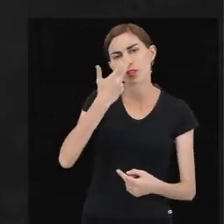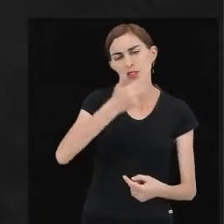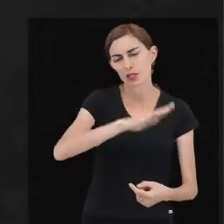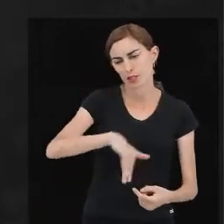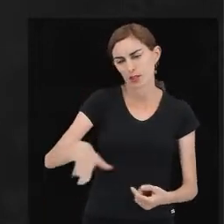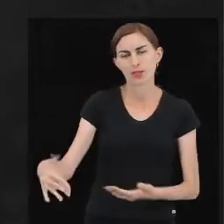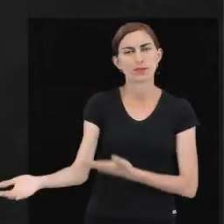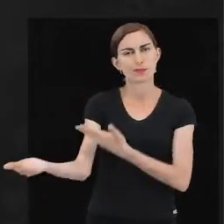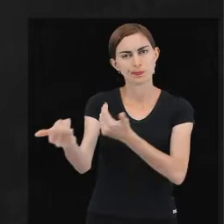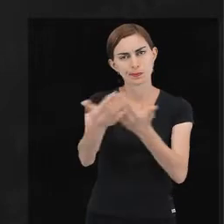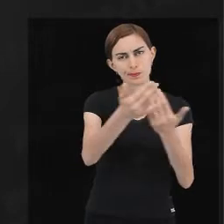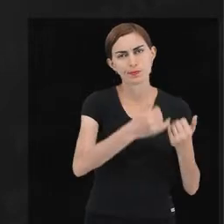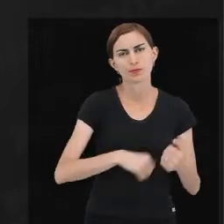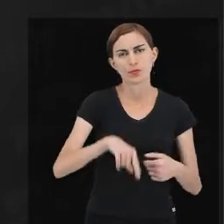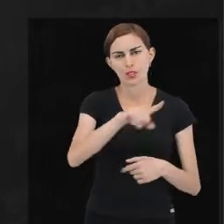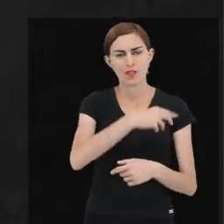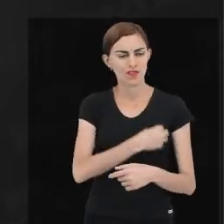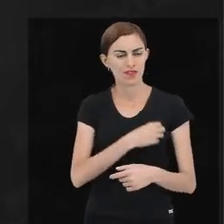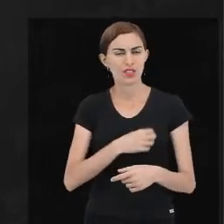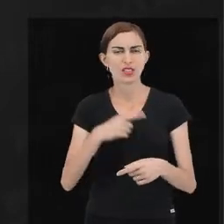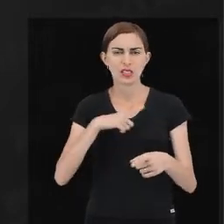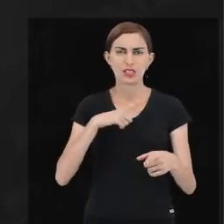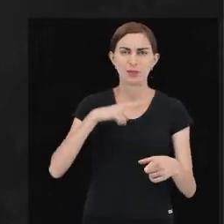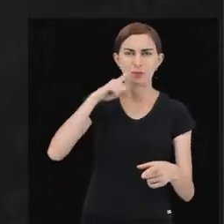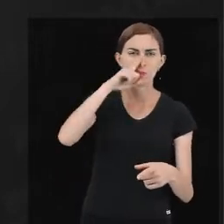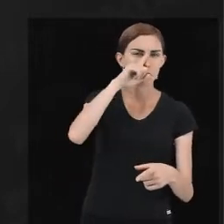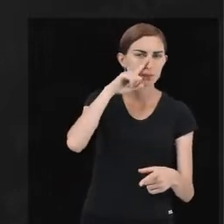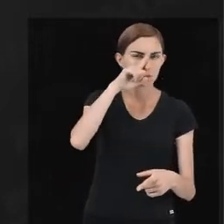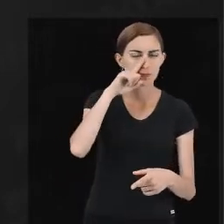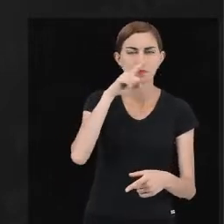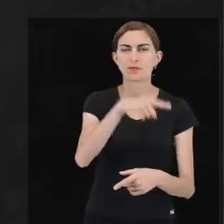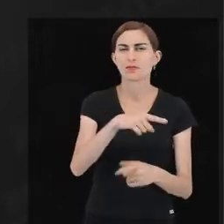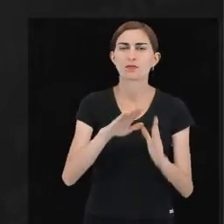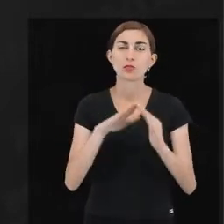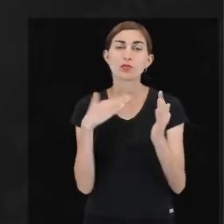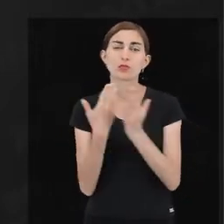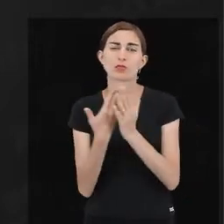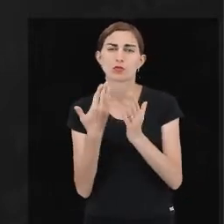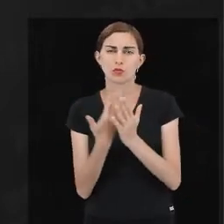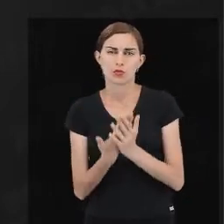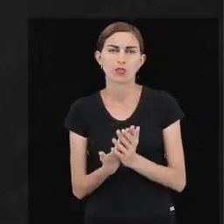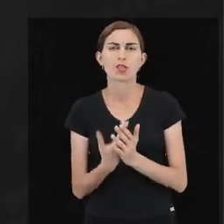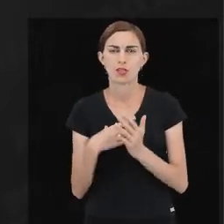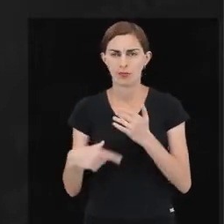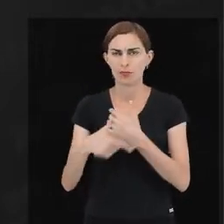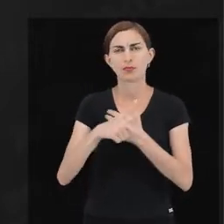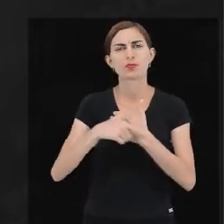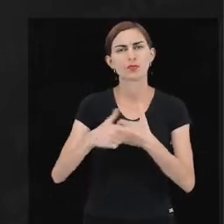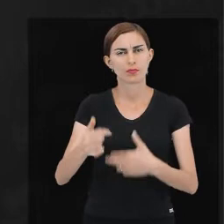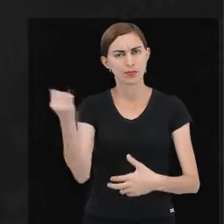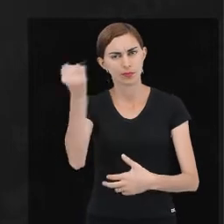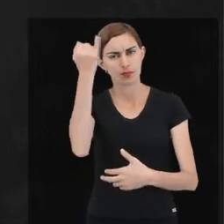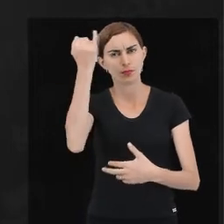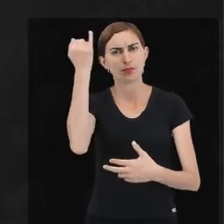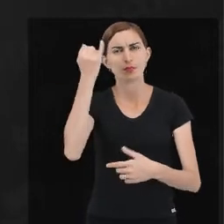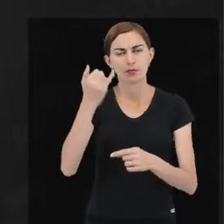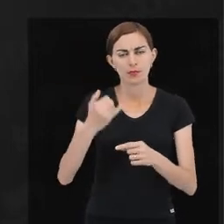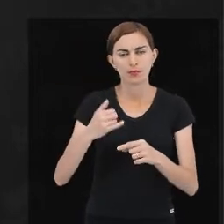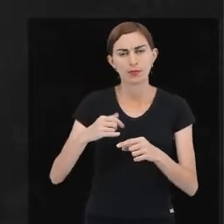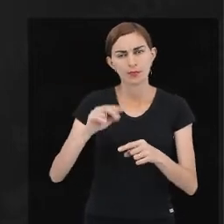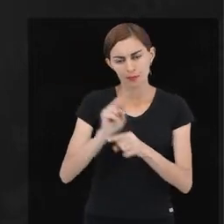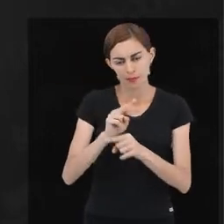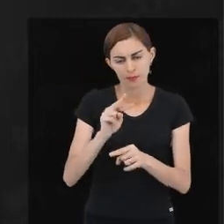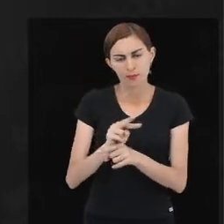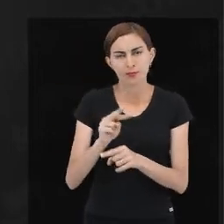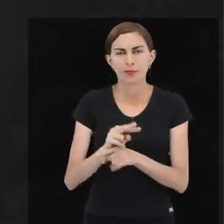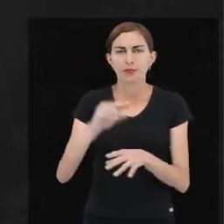e adolescentes em situação de risco. A escola é um papel importantíssimo nessa rede de proteção, porque